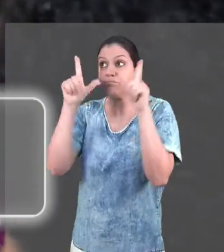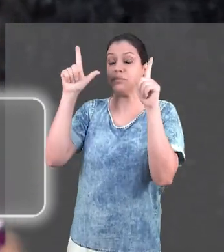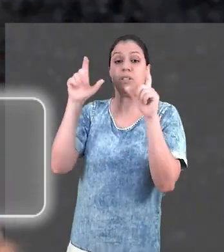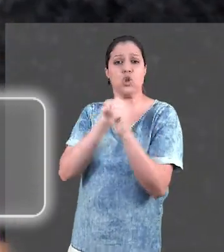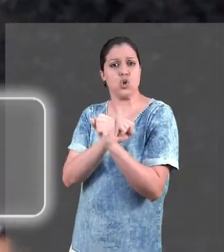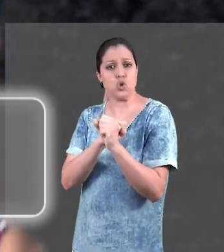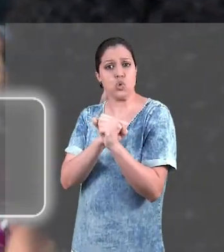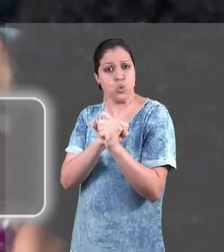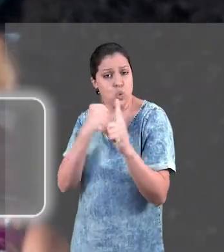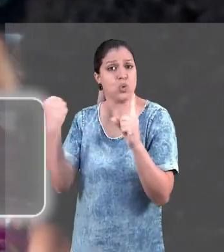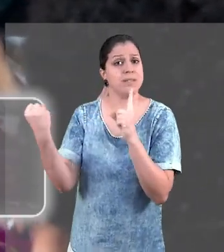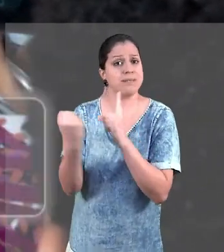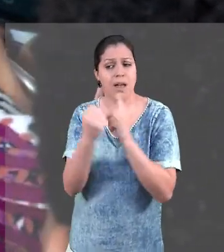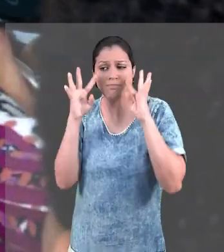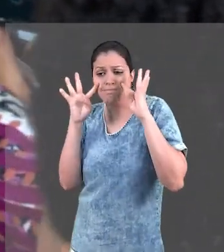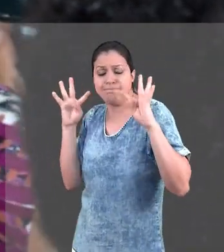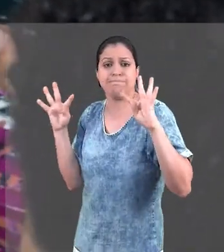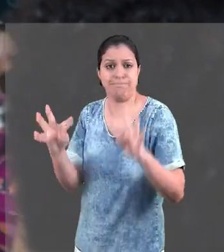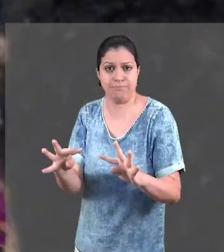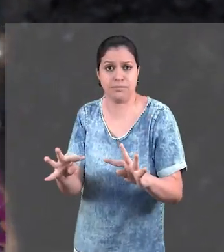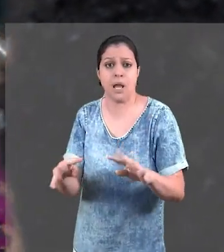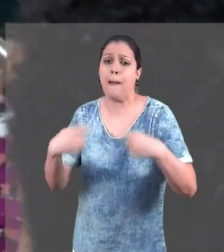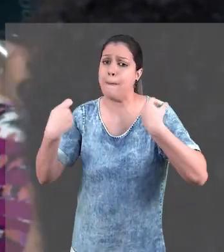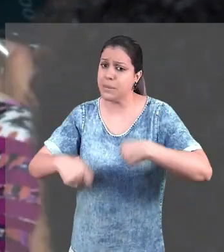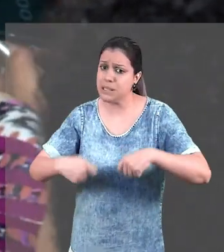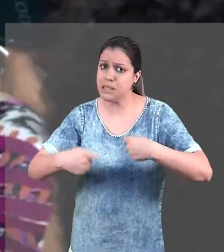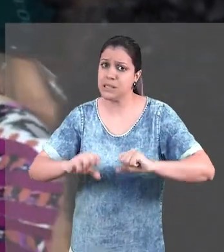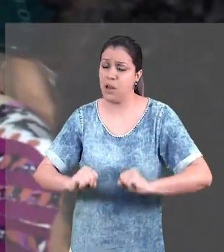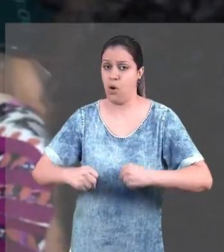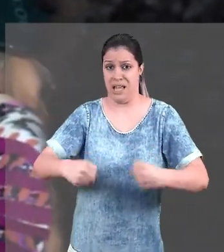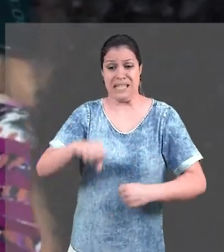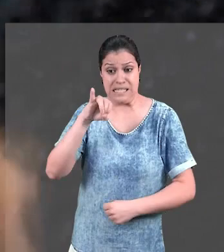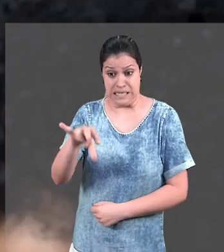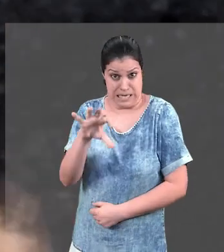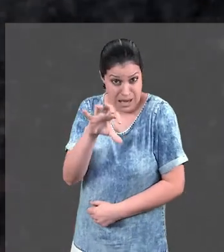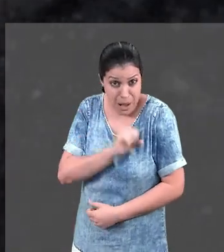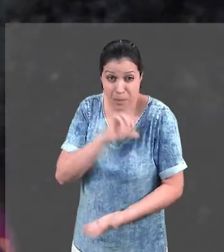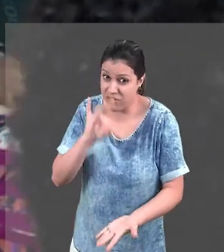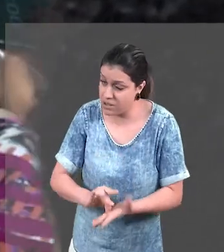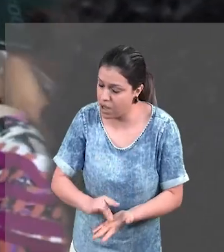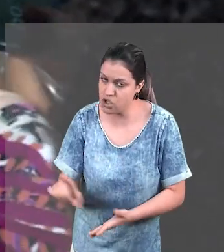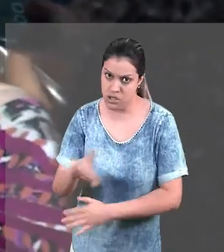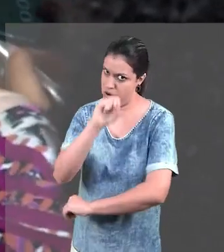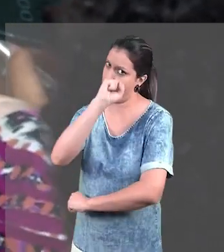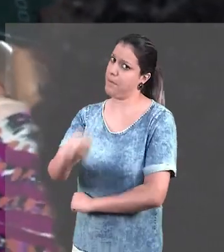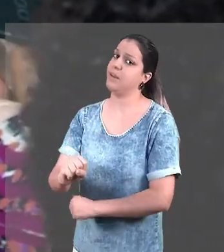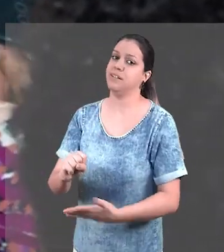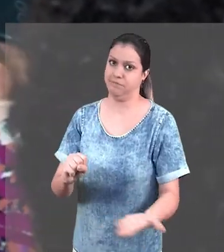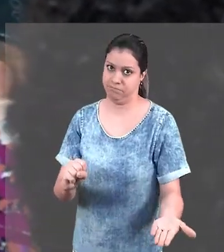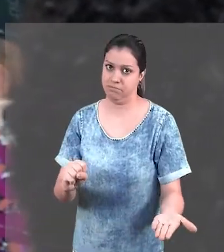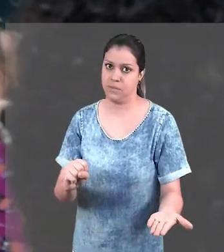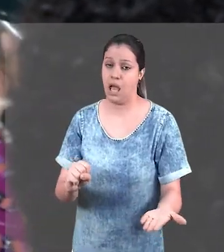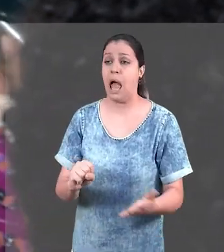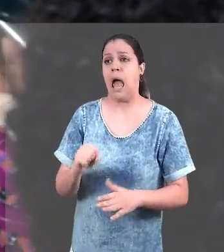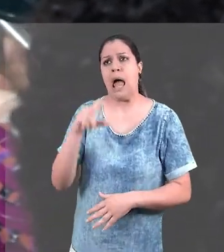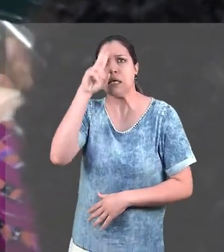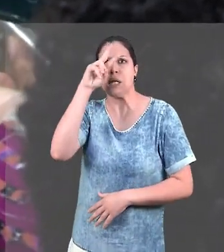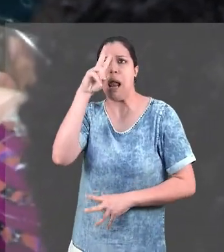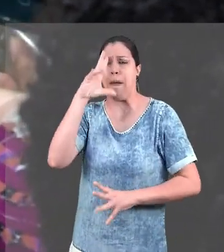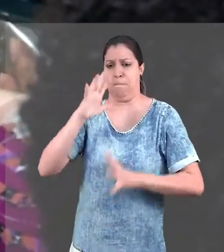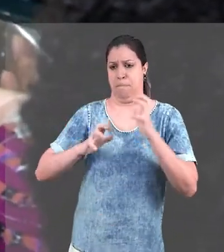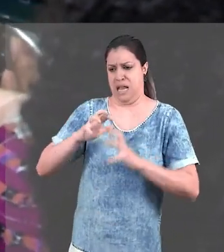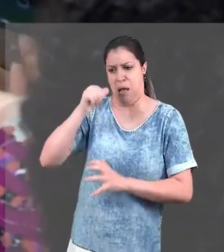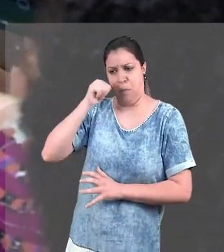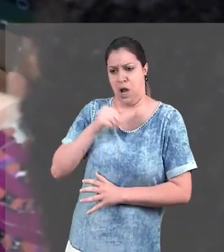da sociedade que nós temos que combater isso. Quem ama não mata, né? E essa história de que em briga de